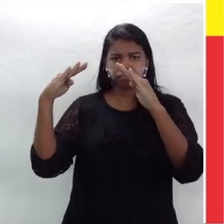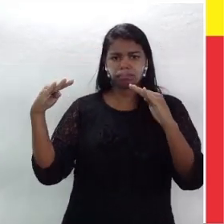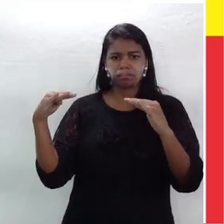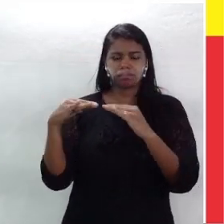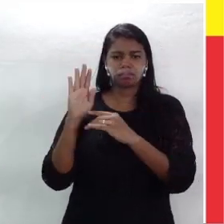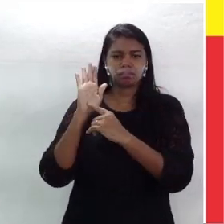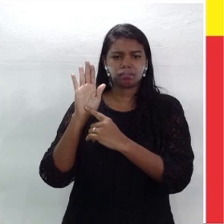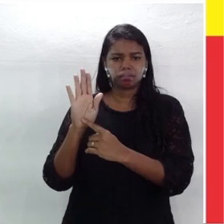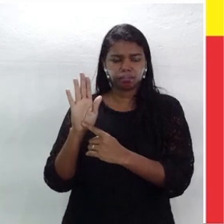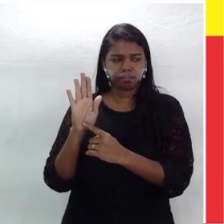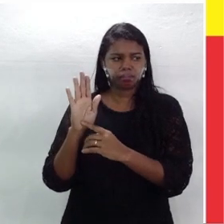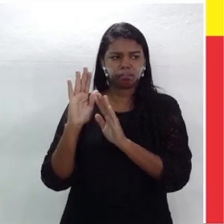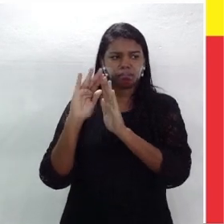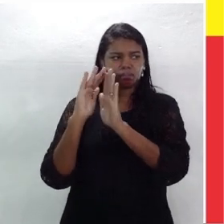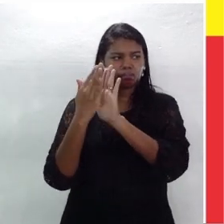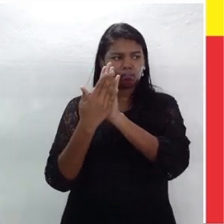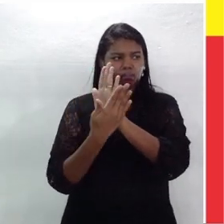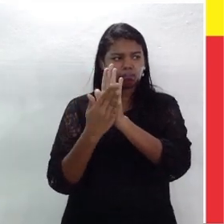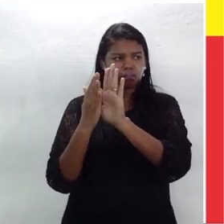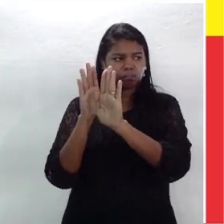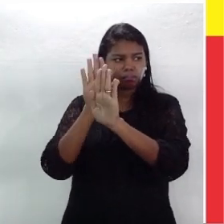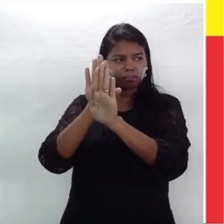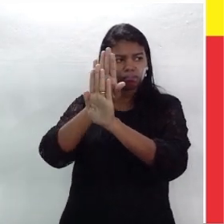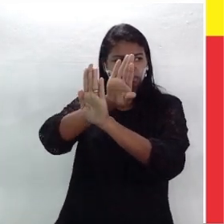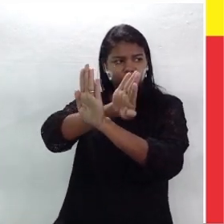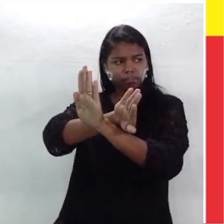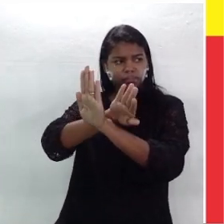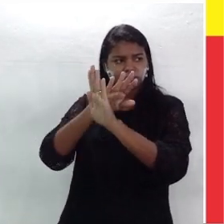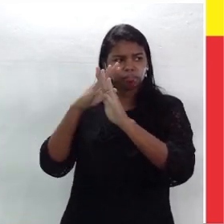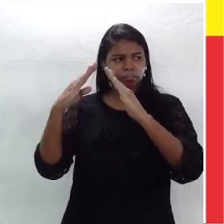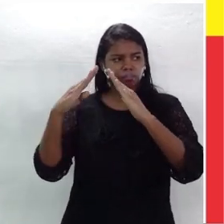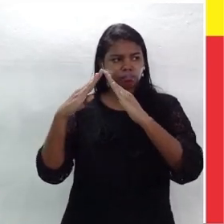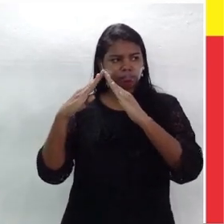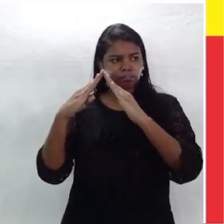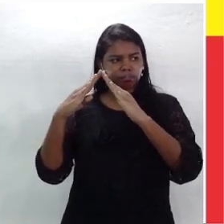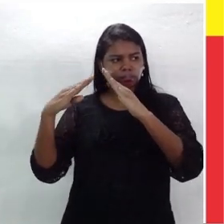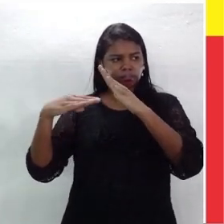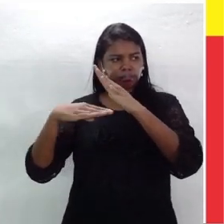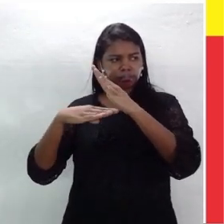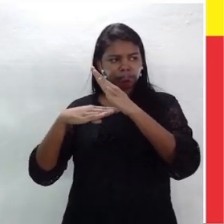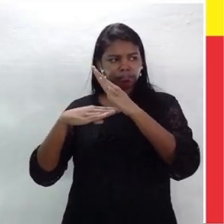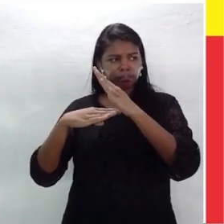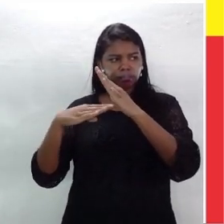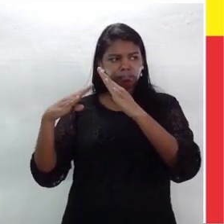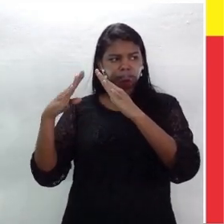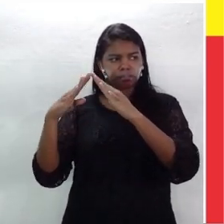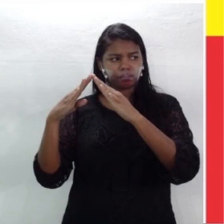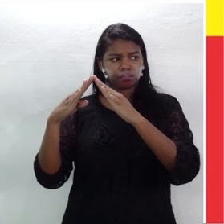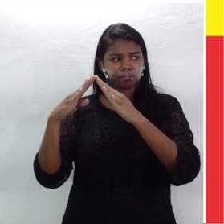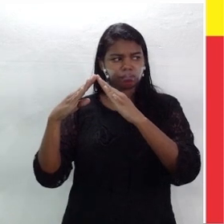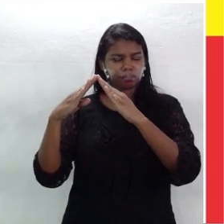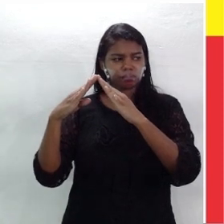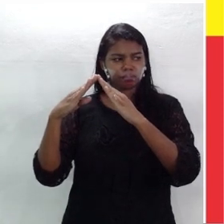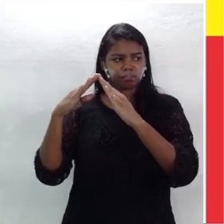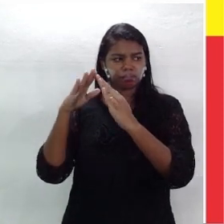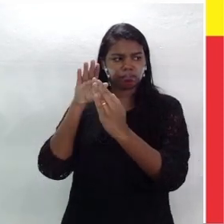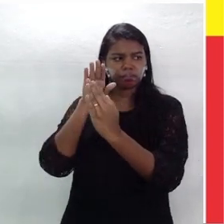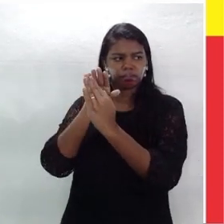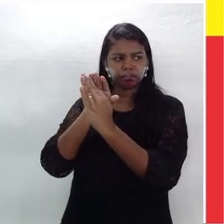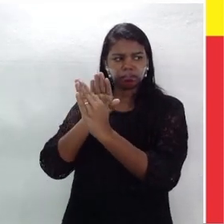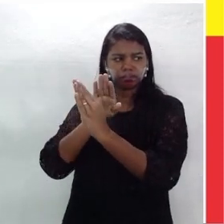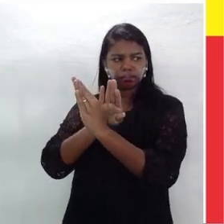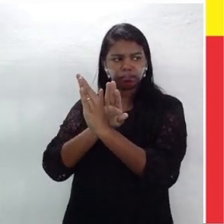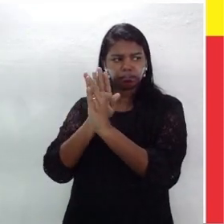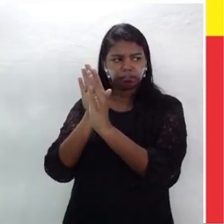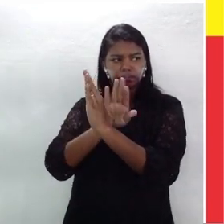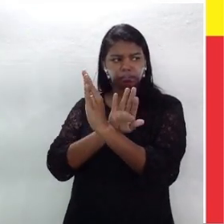vai ter vértices, que são esses vértices aí, A, B, C, D, e tem um vértice que está escondido